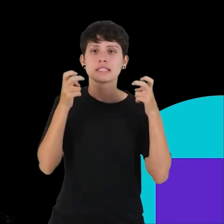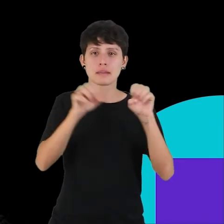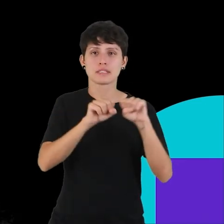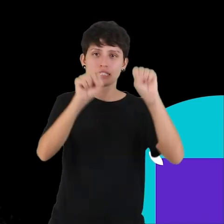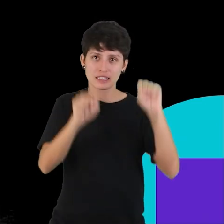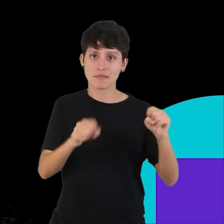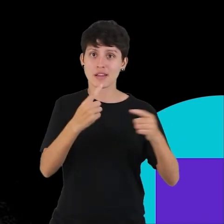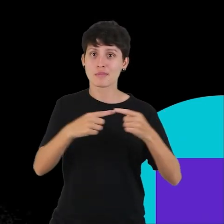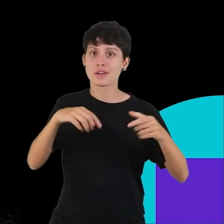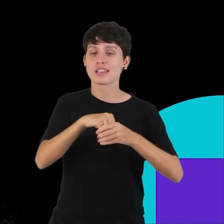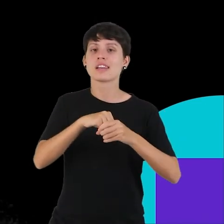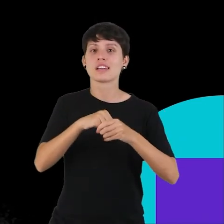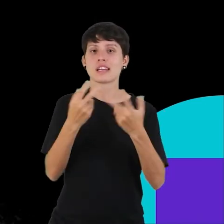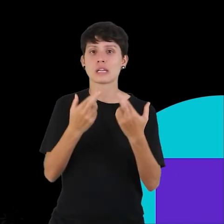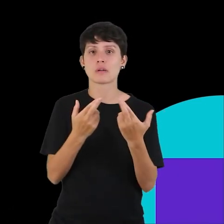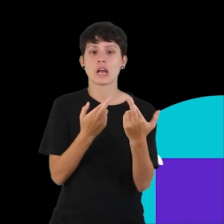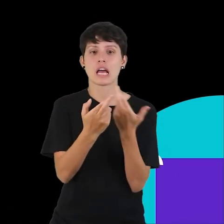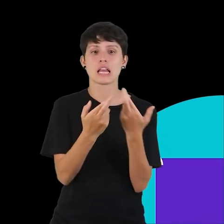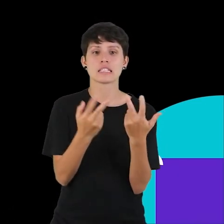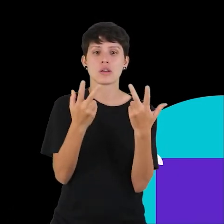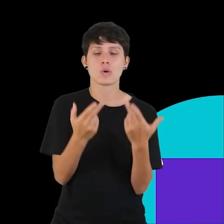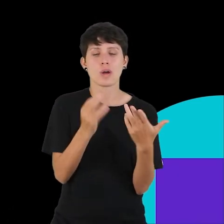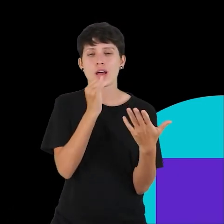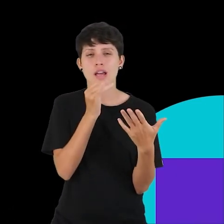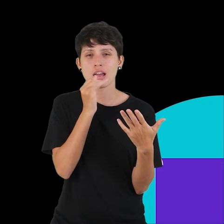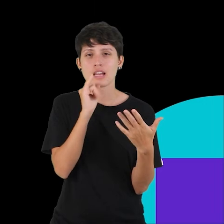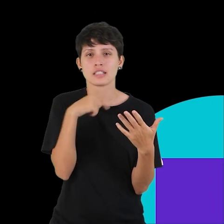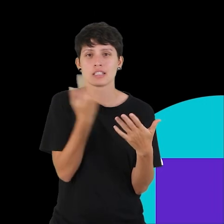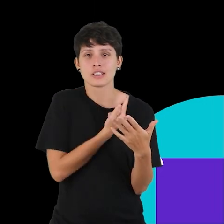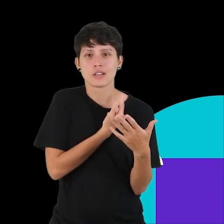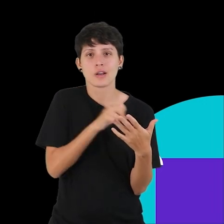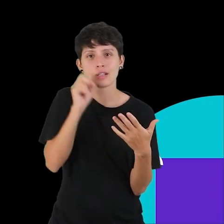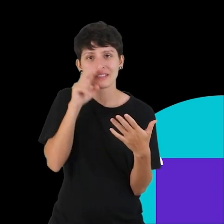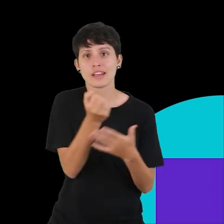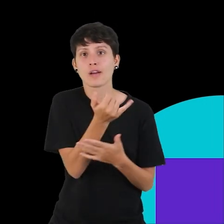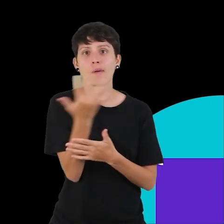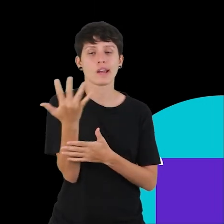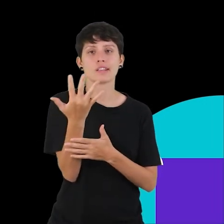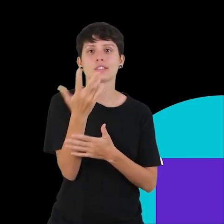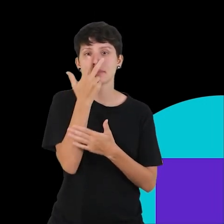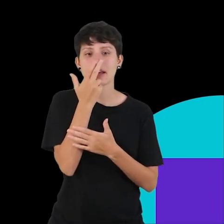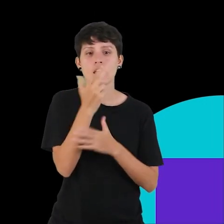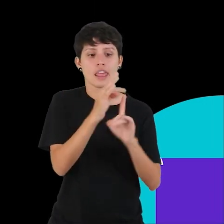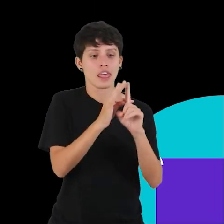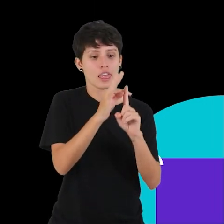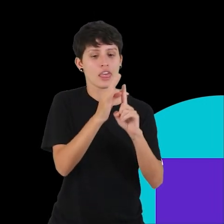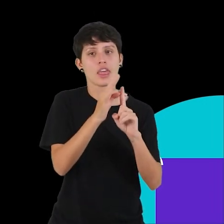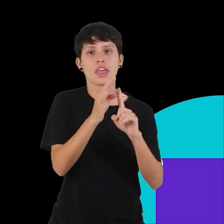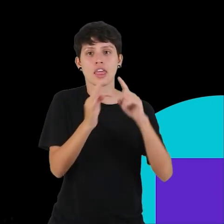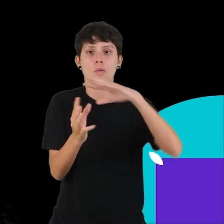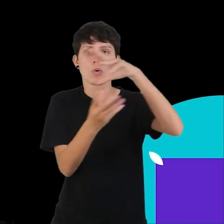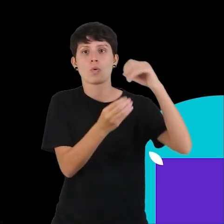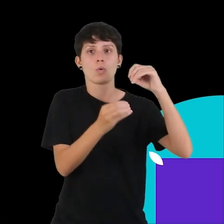carro, só aquela parte do carro não explica o todo. E os nós a mesma coisa, a gente não consegue explicar todo o sistema só por uma parte